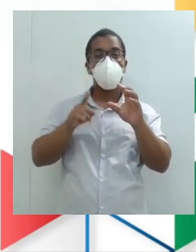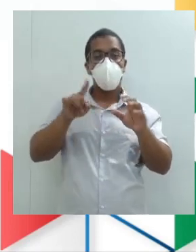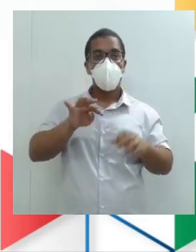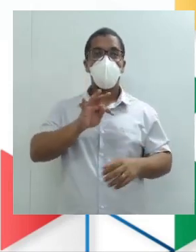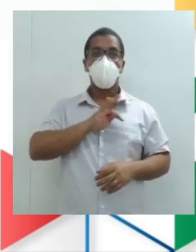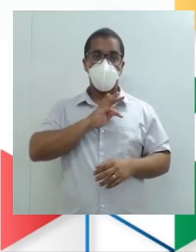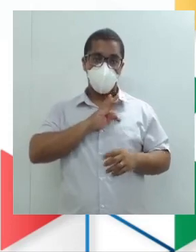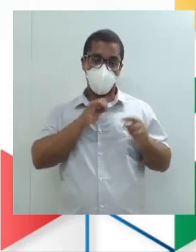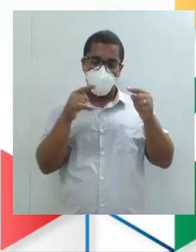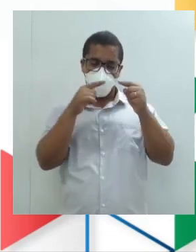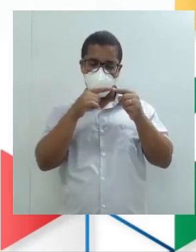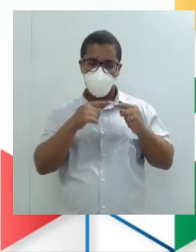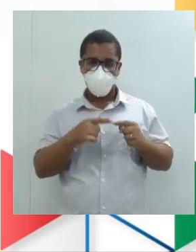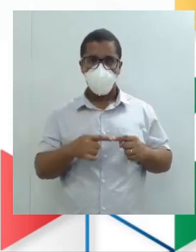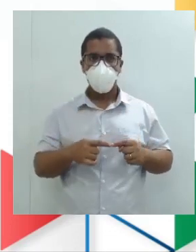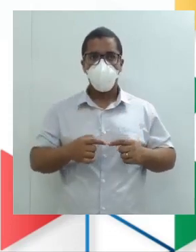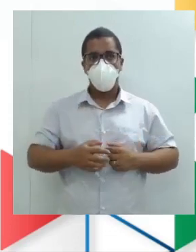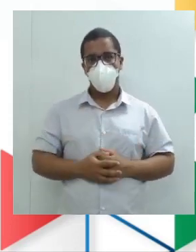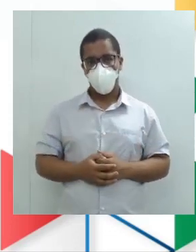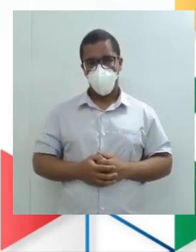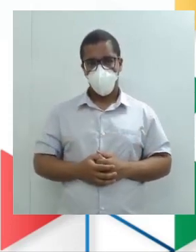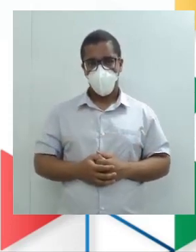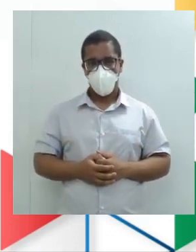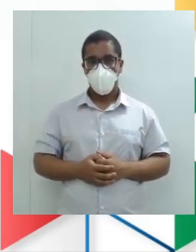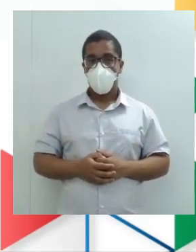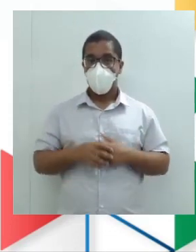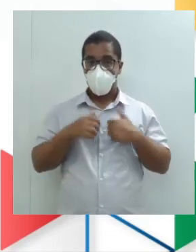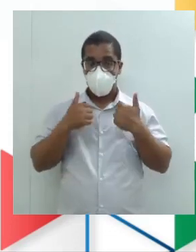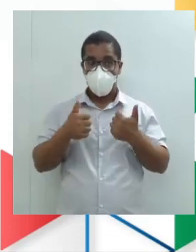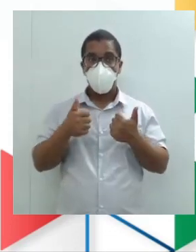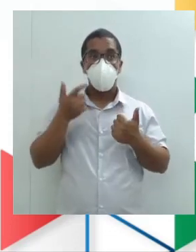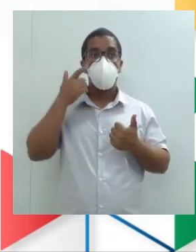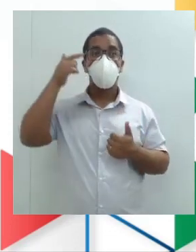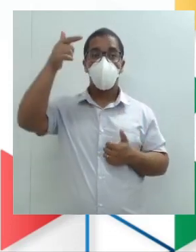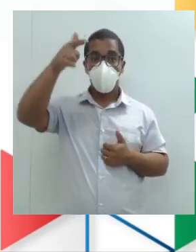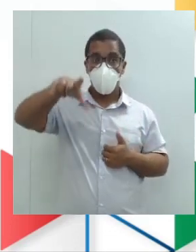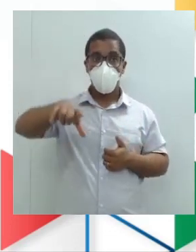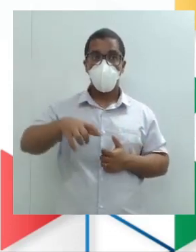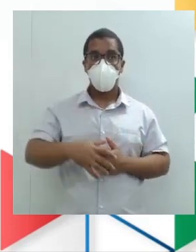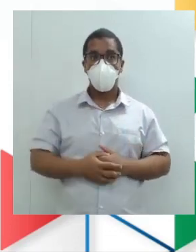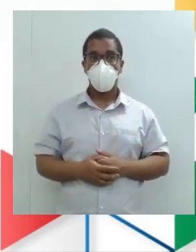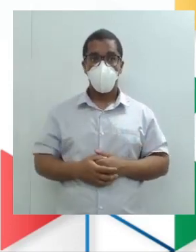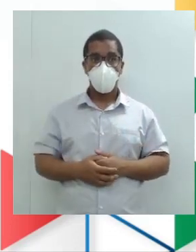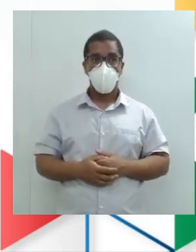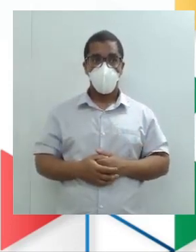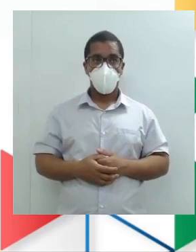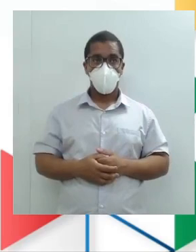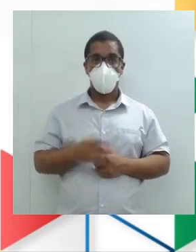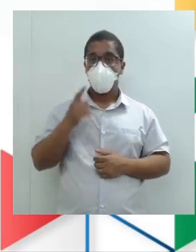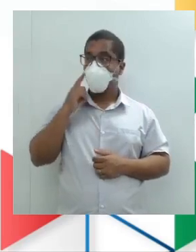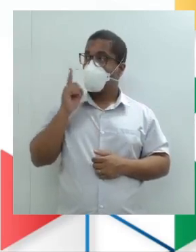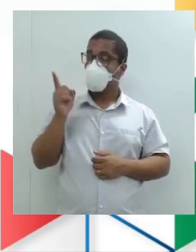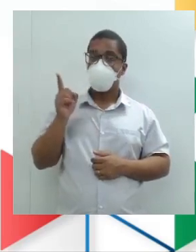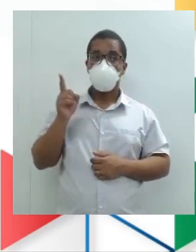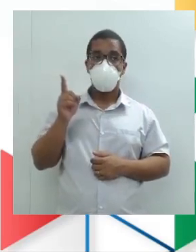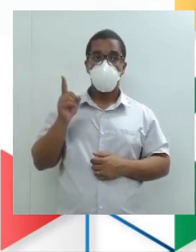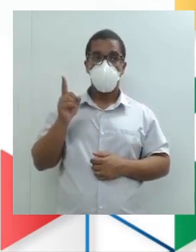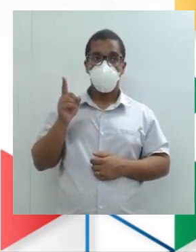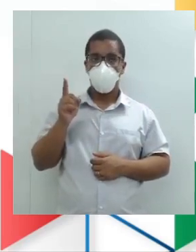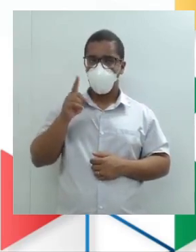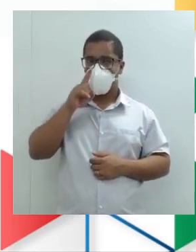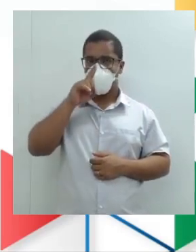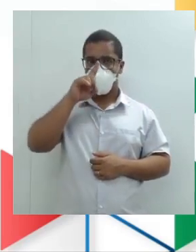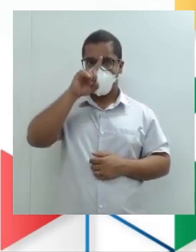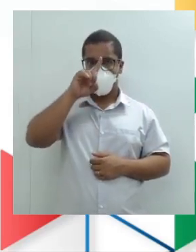técnico combinatório. Muito bem. Vamos para a próxima. Olha só esse esporte, perigoso,